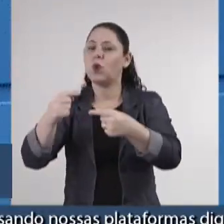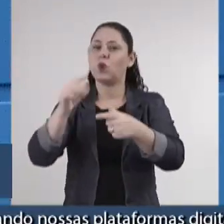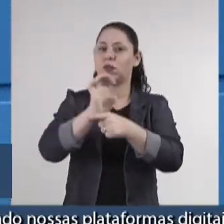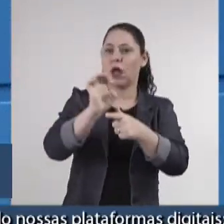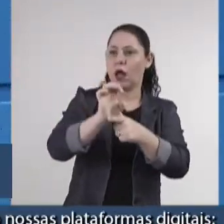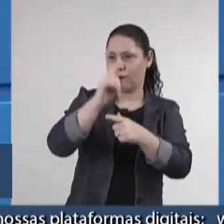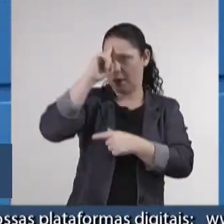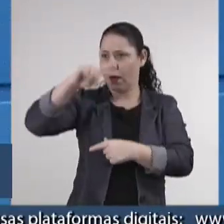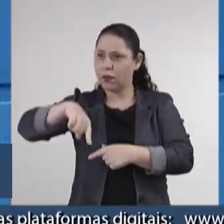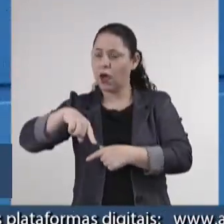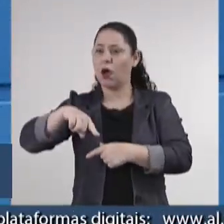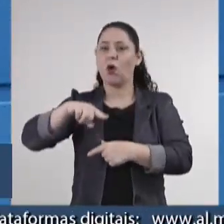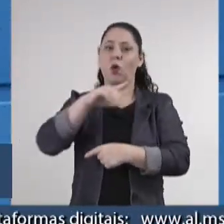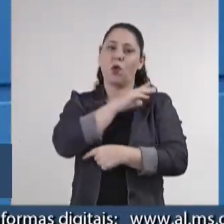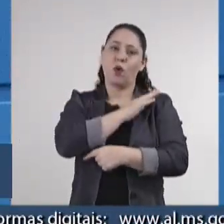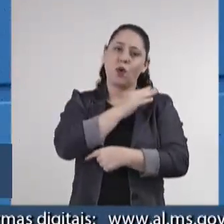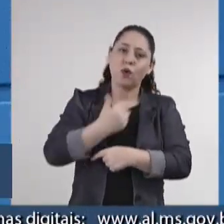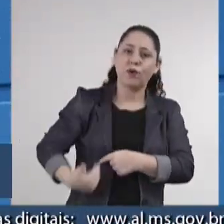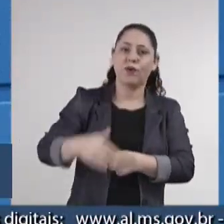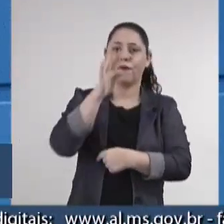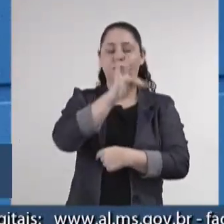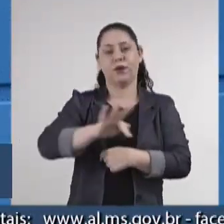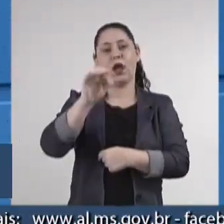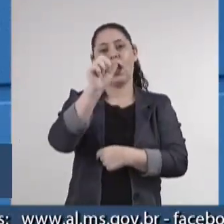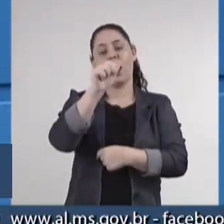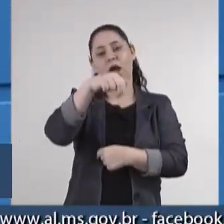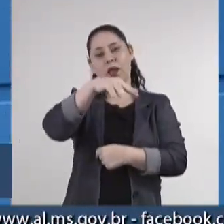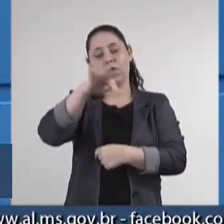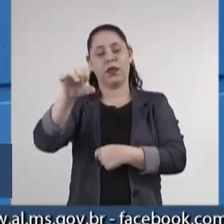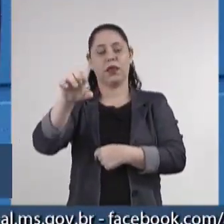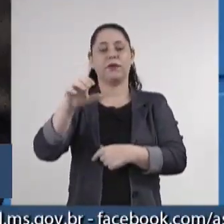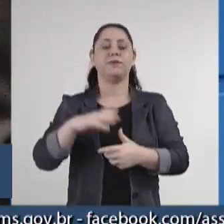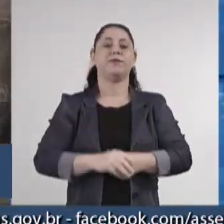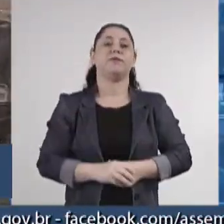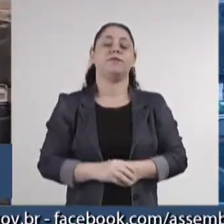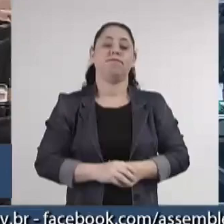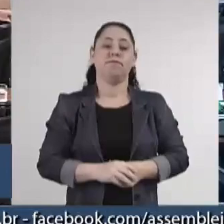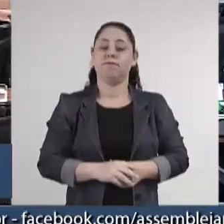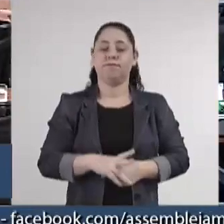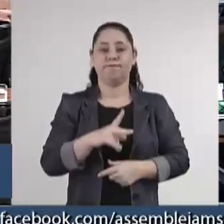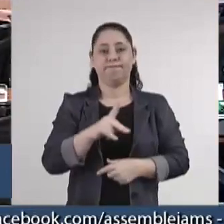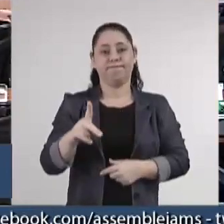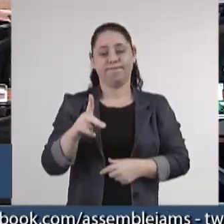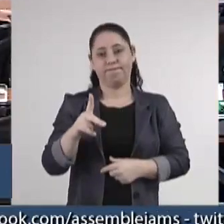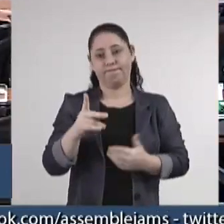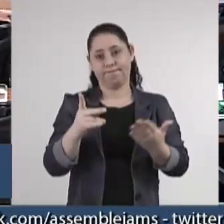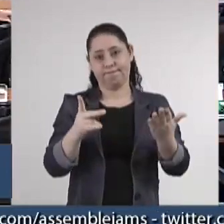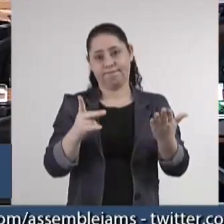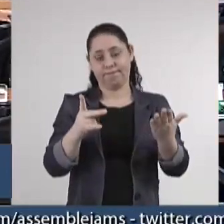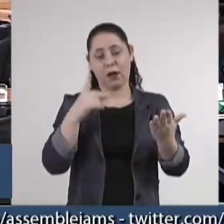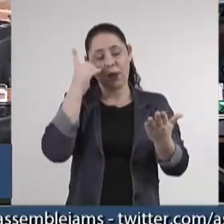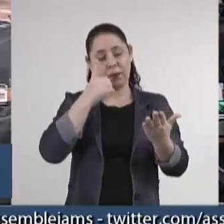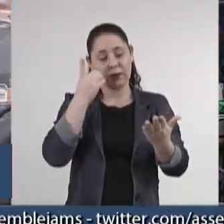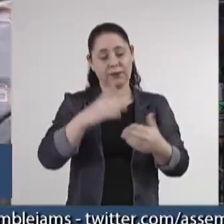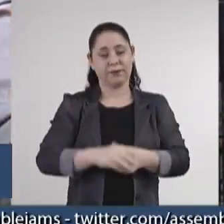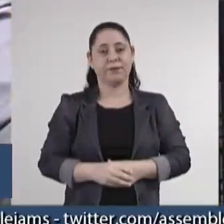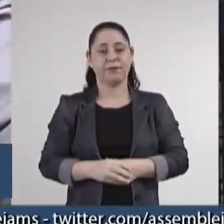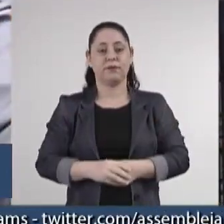feita uma nova concessão pelo governo federal através da NTT. Era isso, deputado. Obrigado também pela